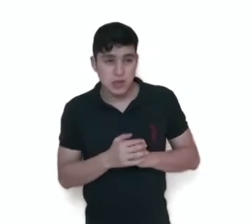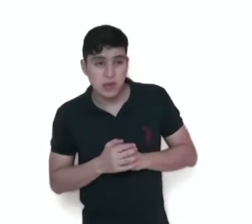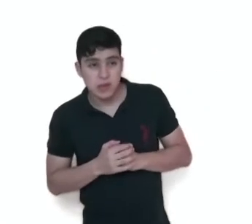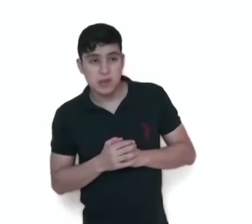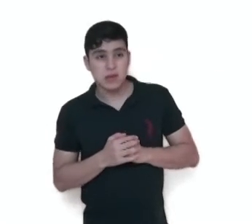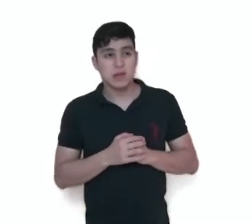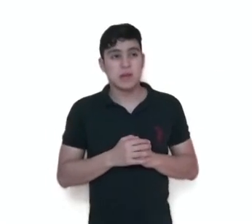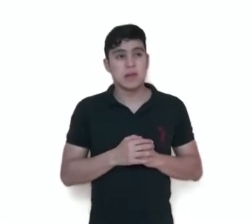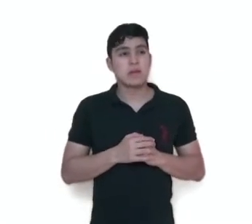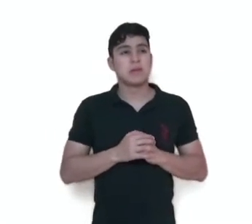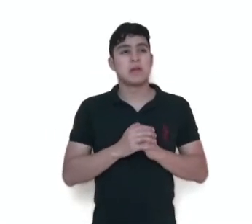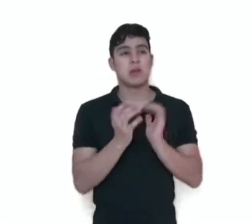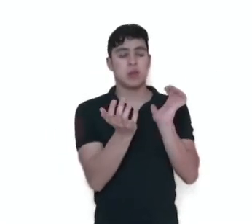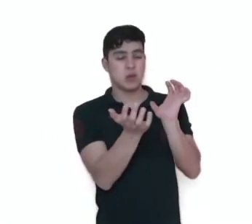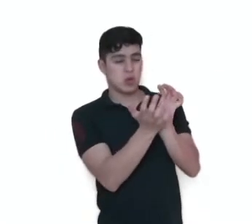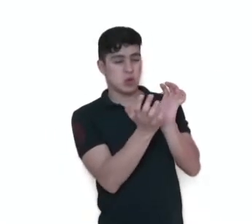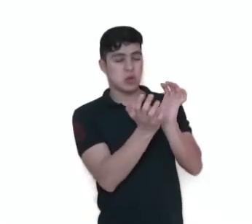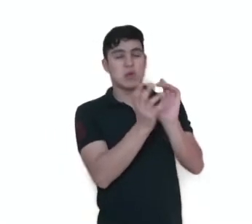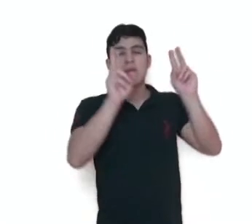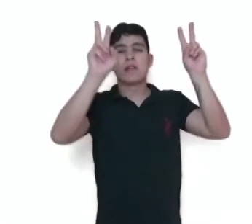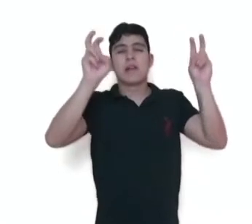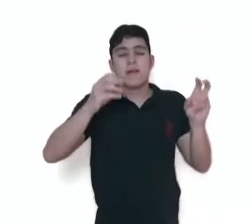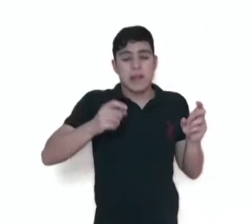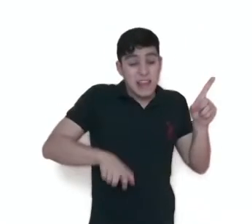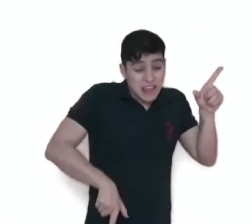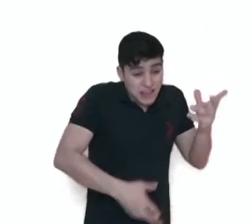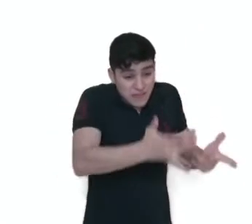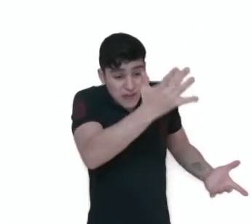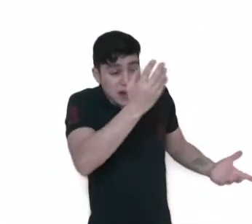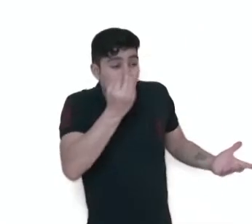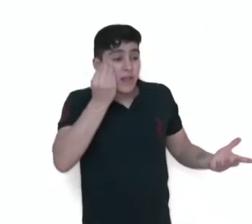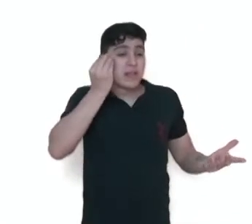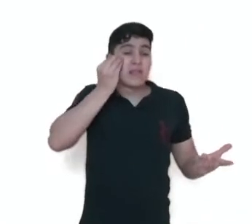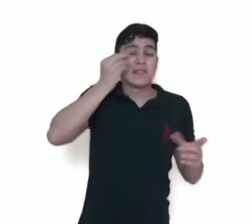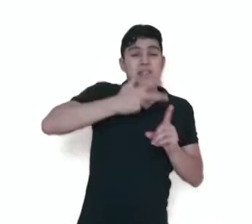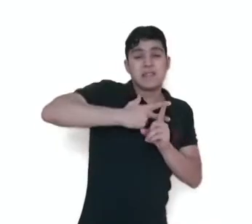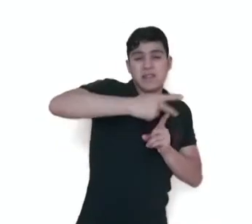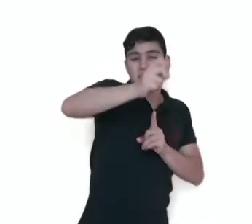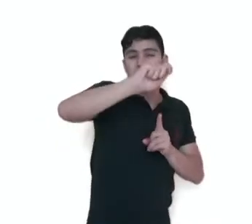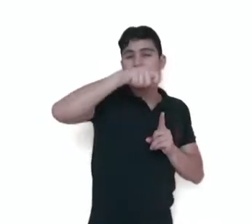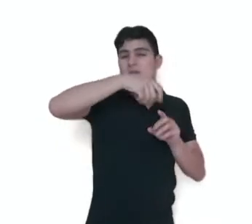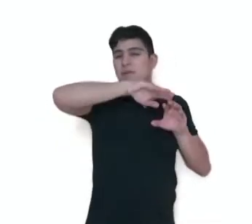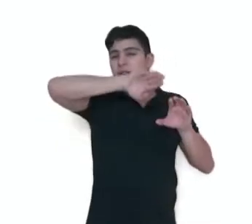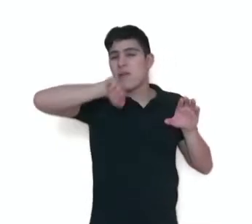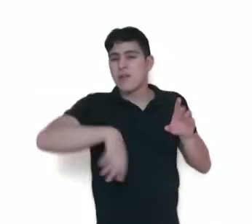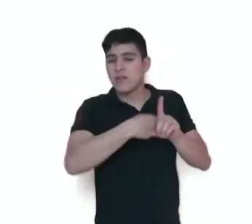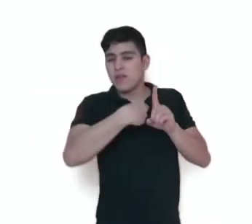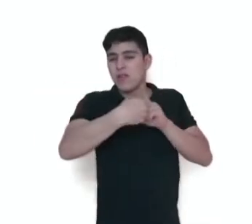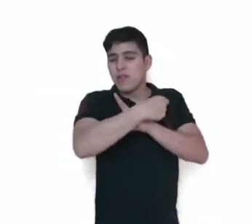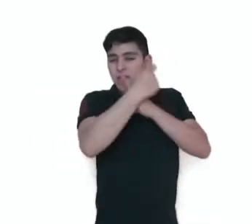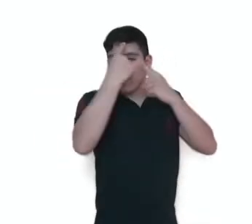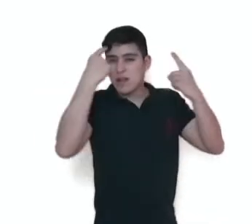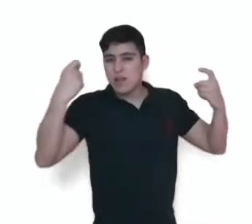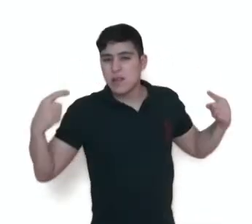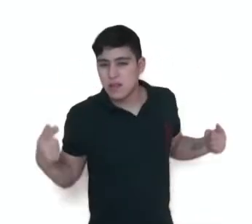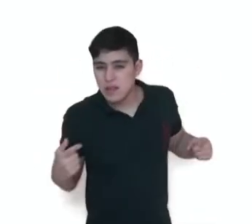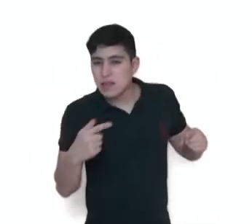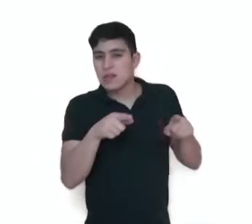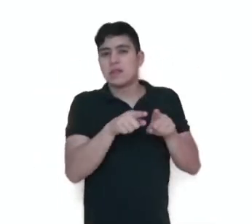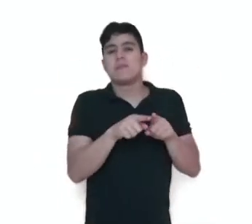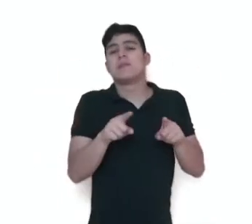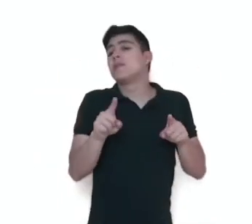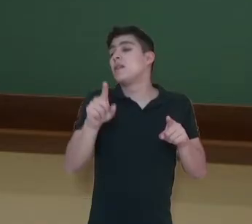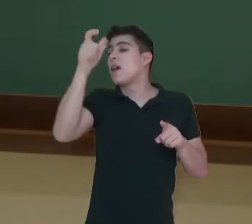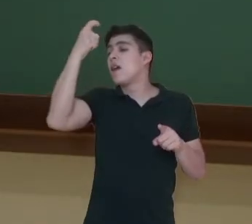Sobrevivendo ao Inferno é considerado o maior marco da história da música brasileira. As letras giram em torno do racismo, da desigualdade social, da violência, das periferias, até mesmo detalhes da vida do